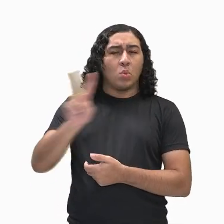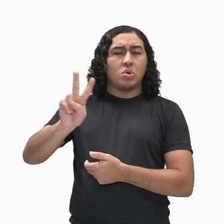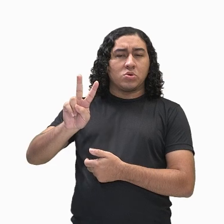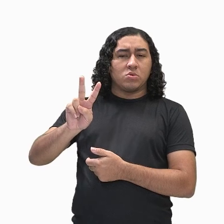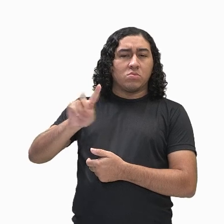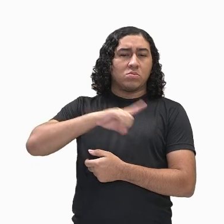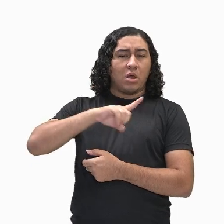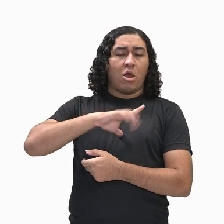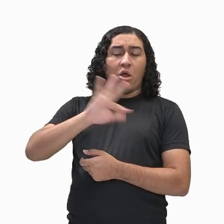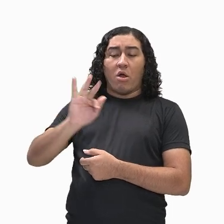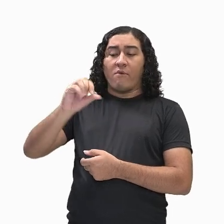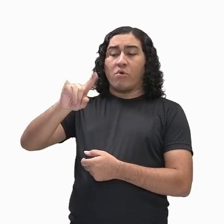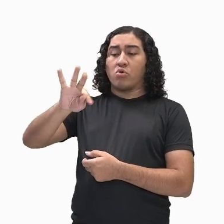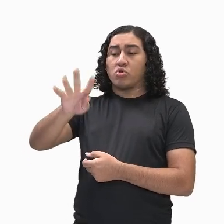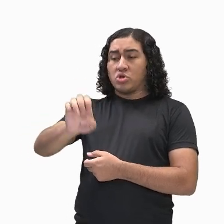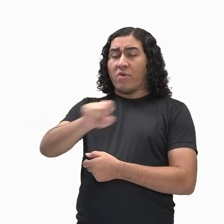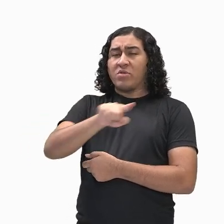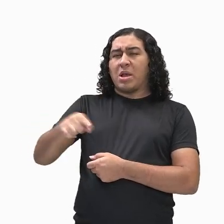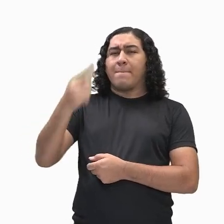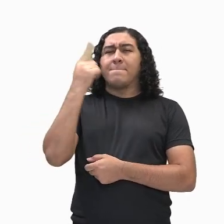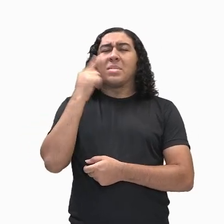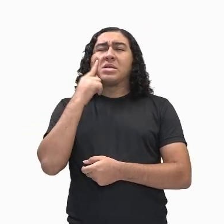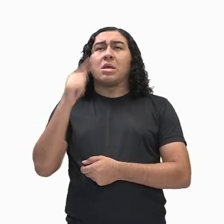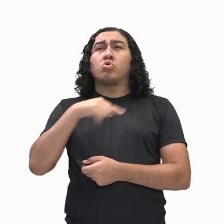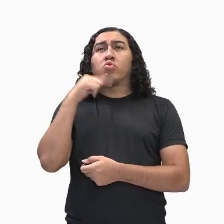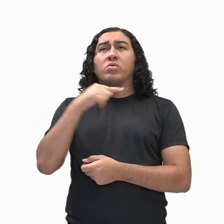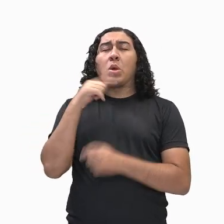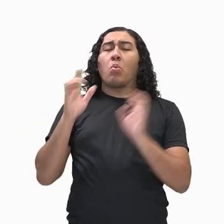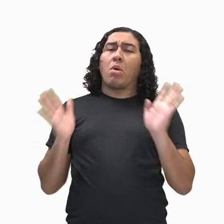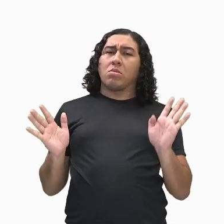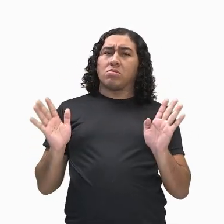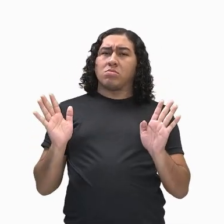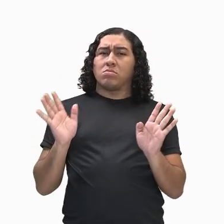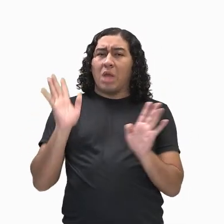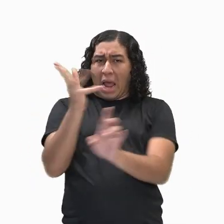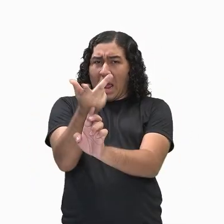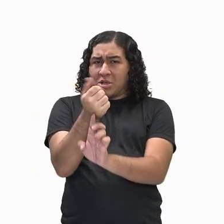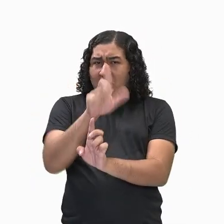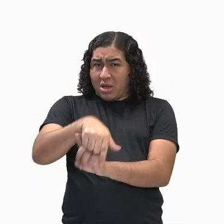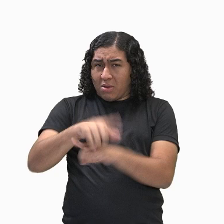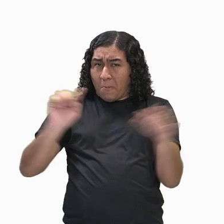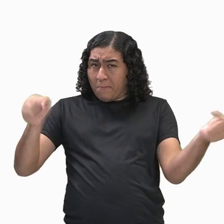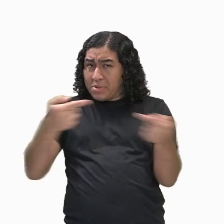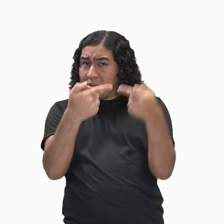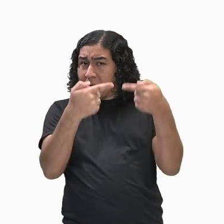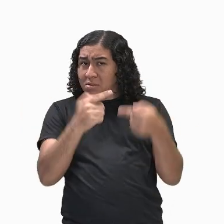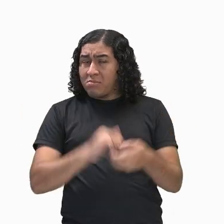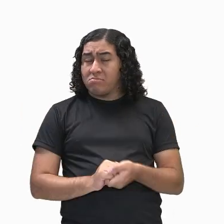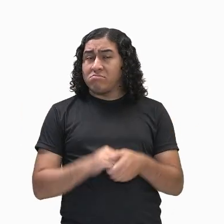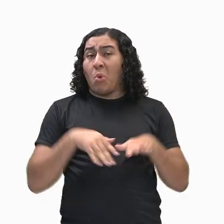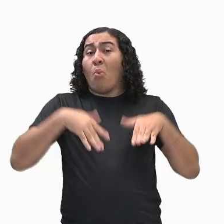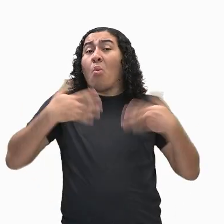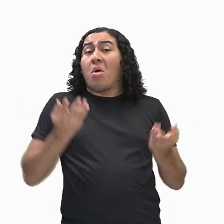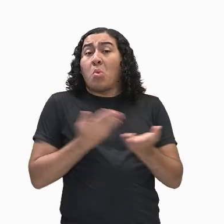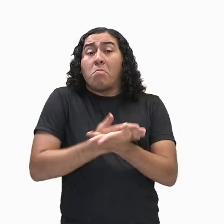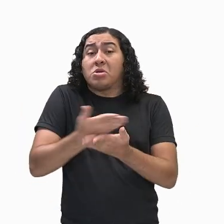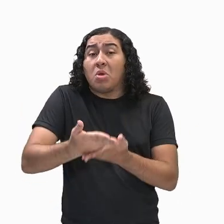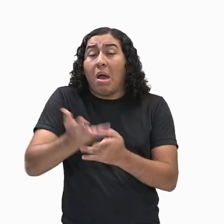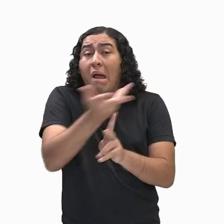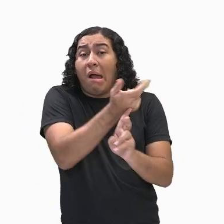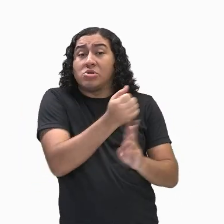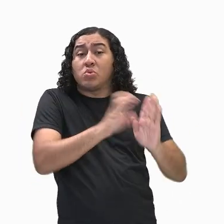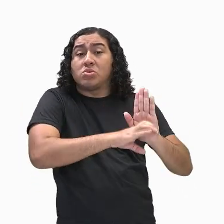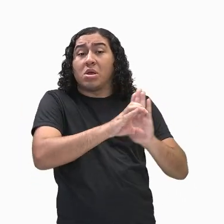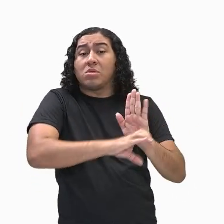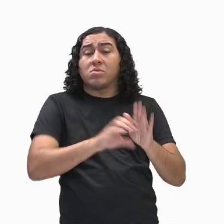a fonte. Vocês devem estar se perguntando, ué, mas isso é arte? Desde quando isso é arte? E ali no